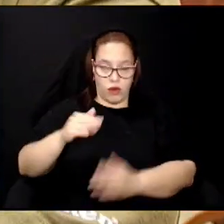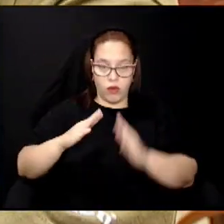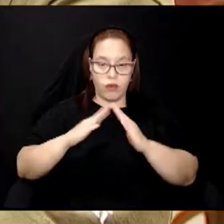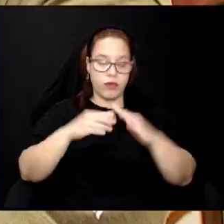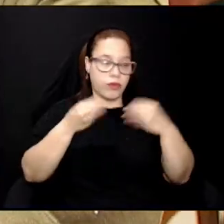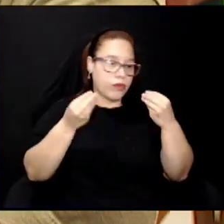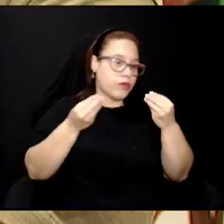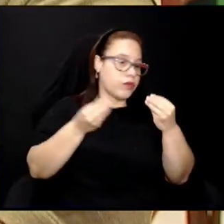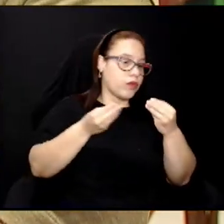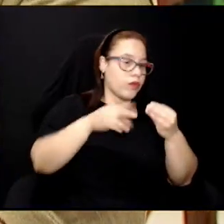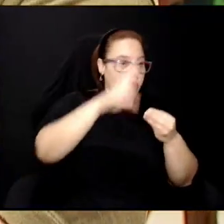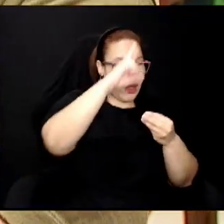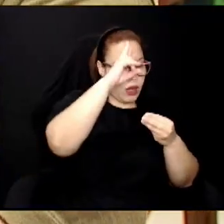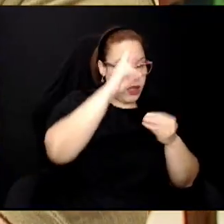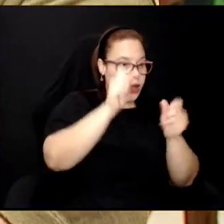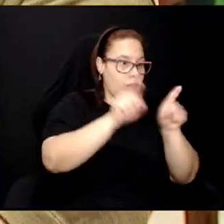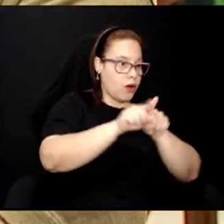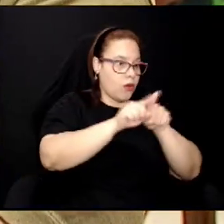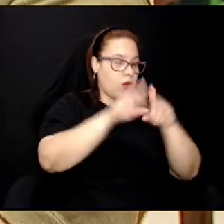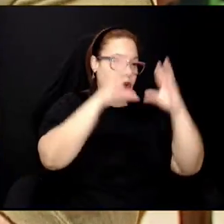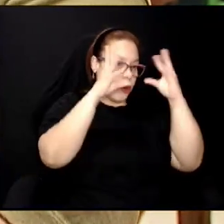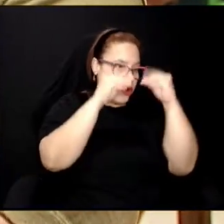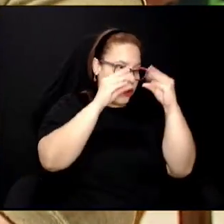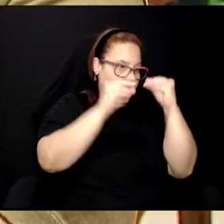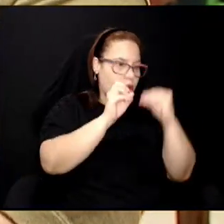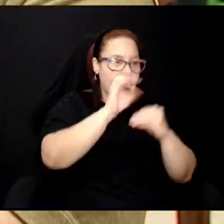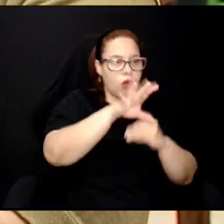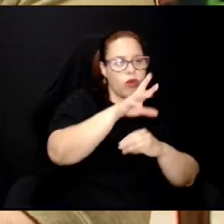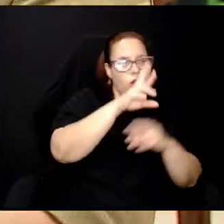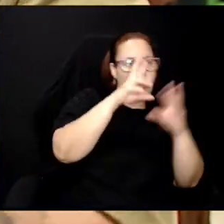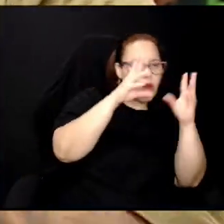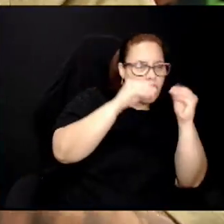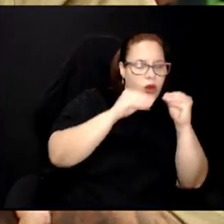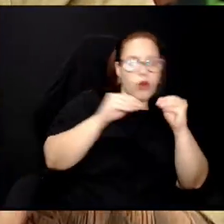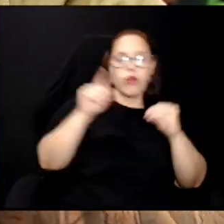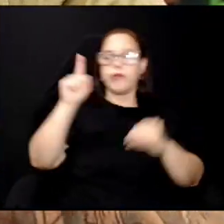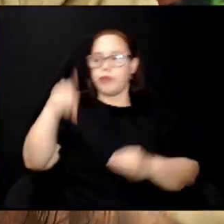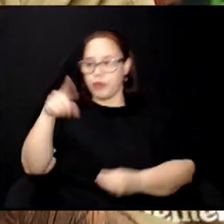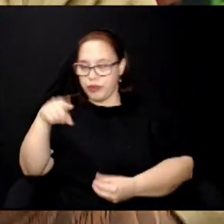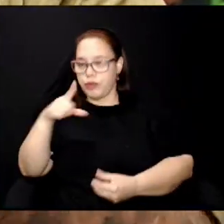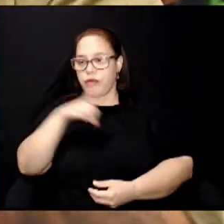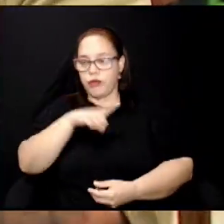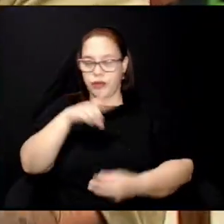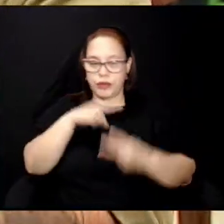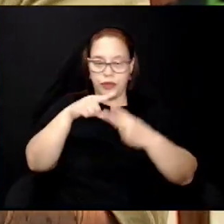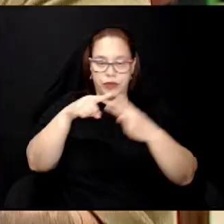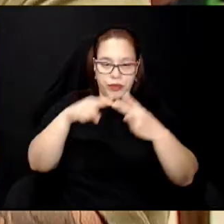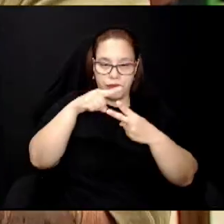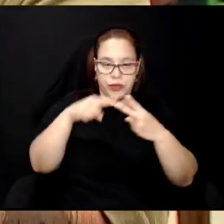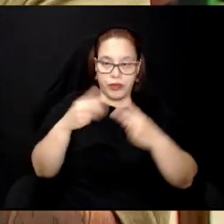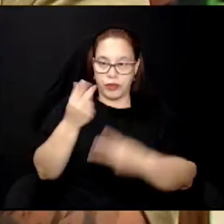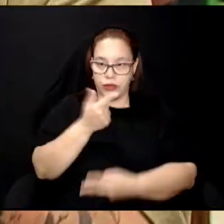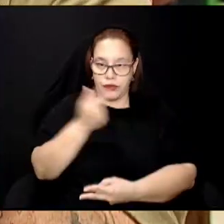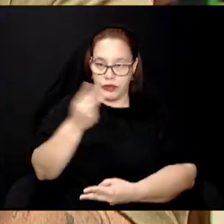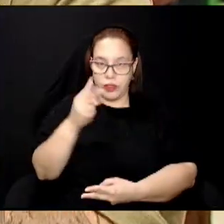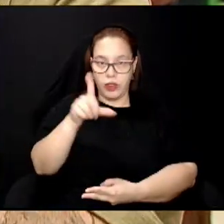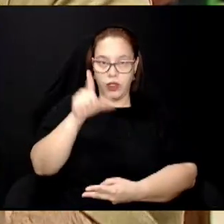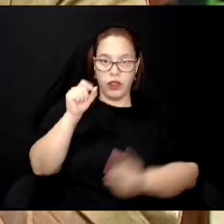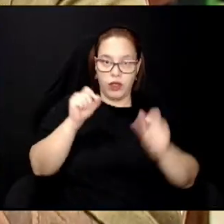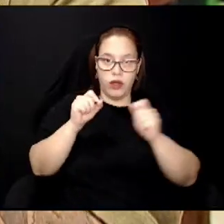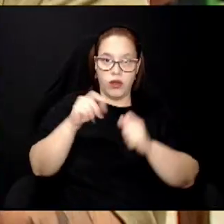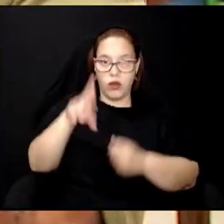almoço e jantar? É só almoço? É só jantar? Isso, exatamente. A gente participa dos dois, né? Você pode escolher se participa do